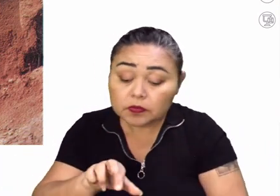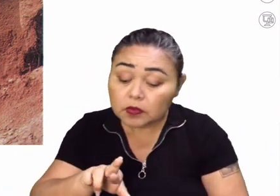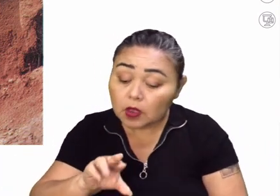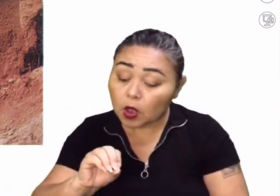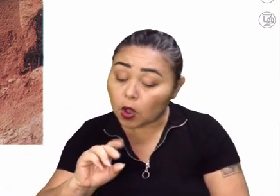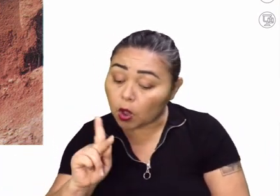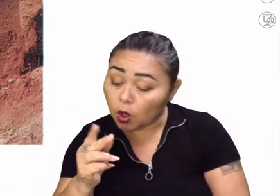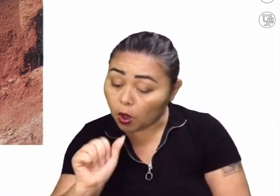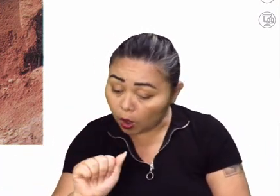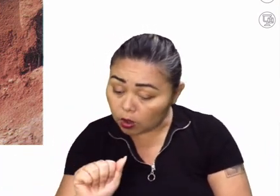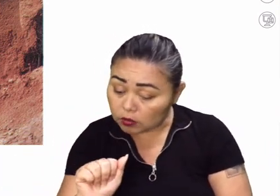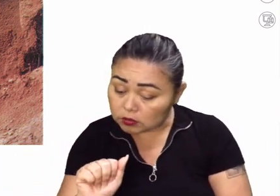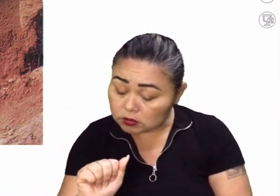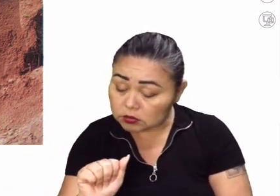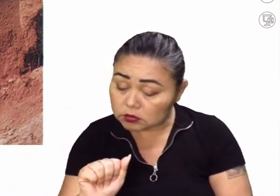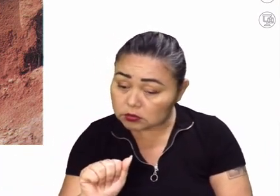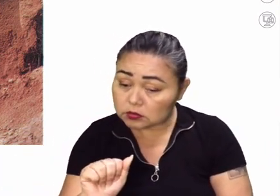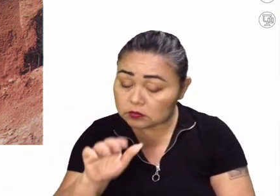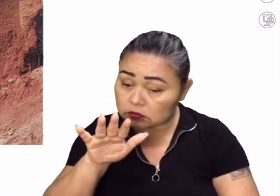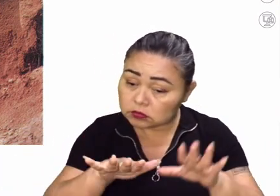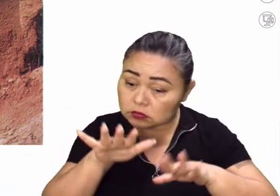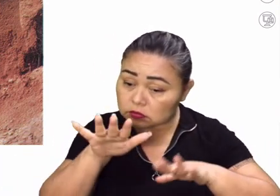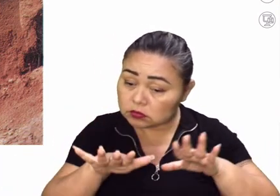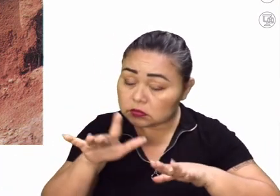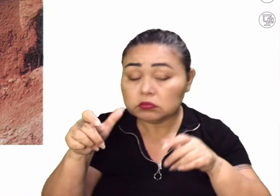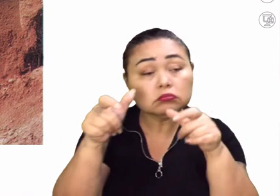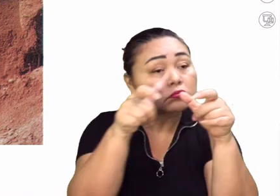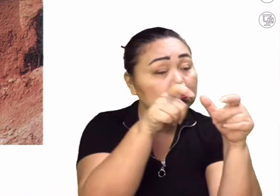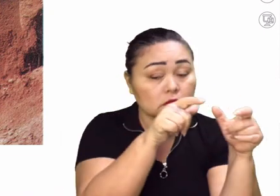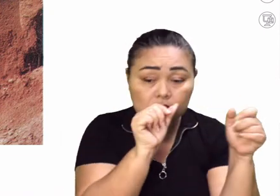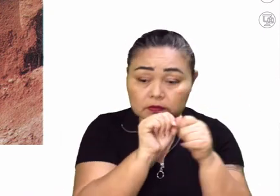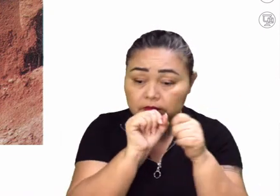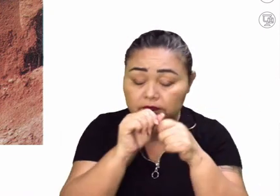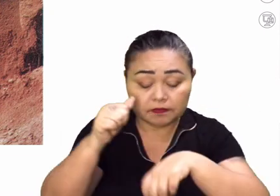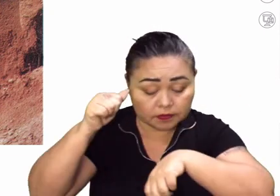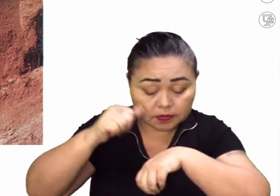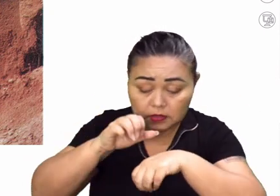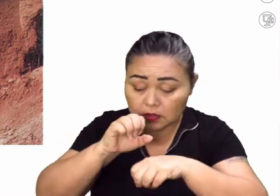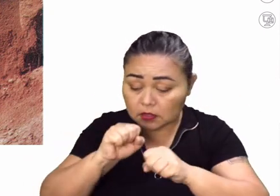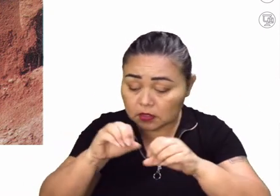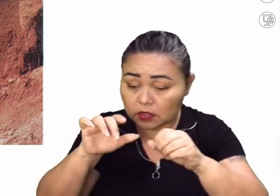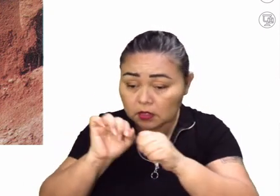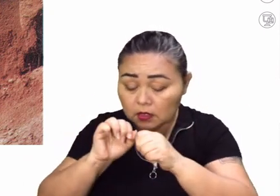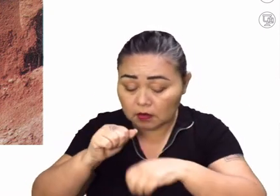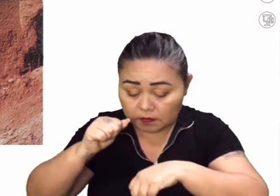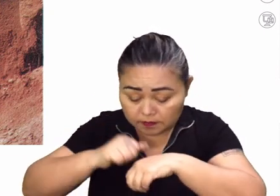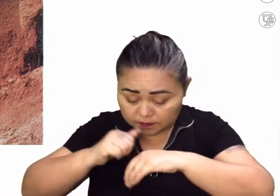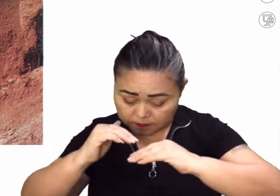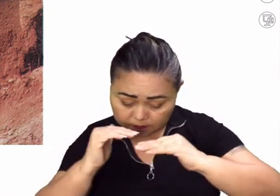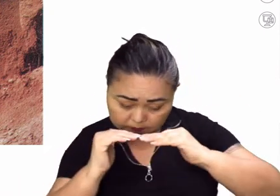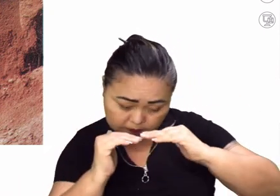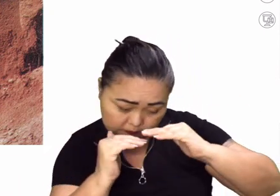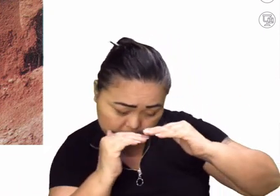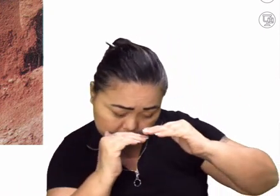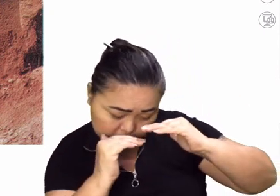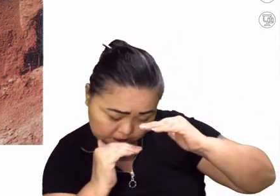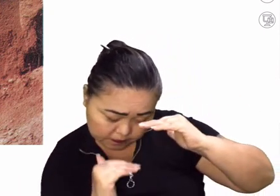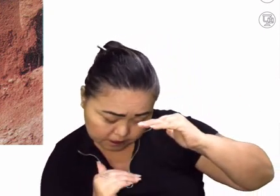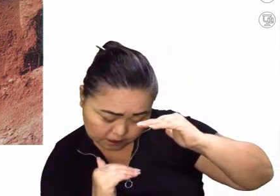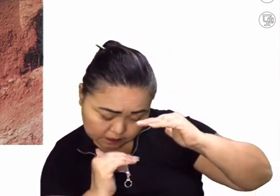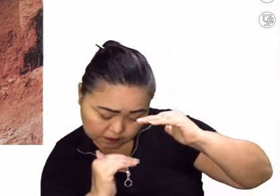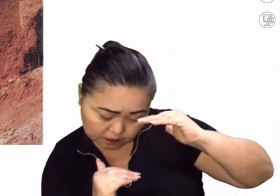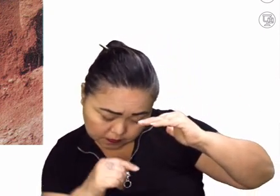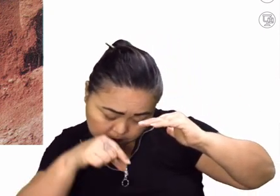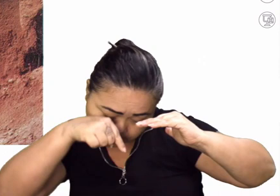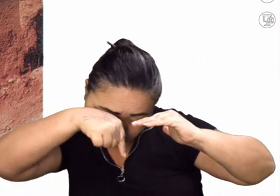muito bem isso mesmo dependendo de região para região esse solo essa Rocha amanhã vai estar ou mais ou menos